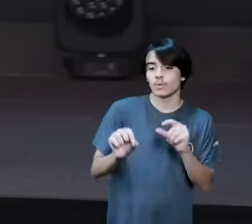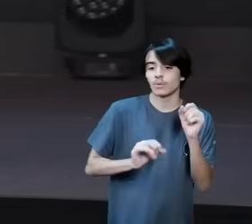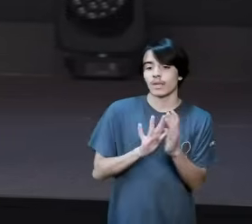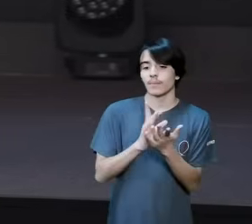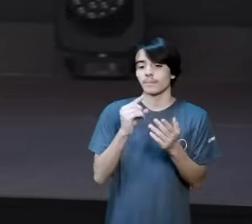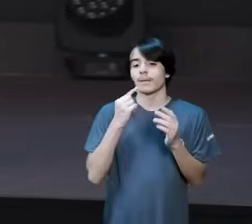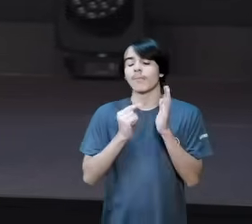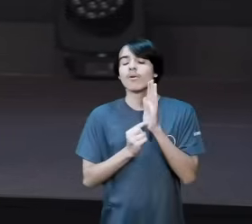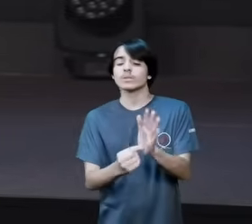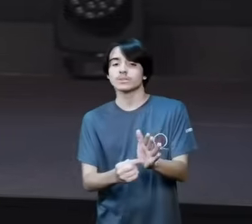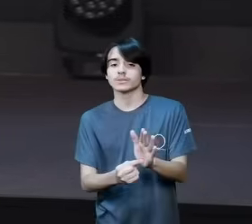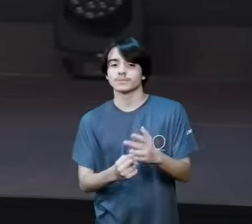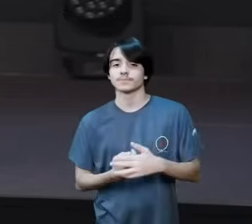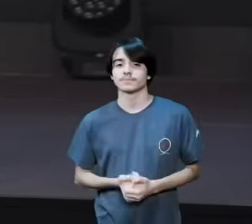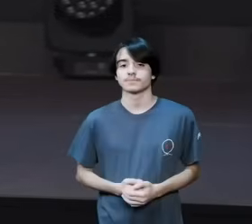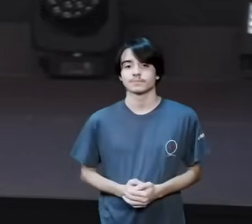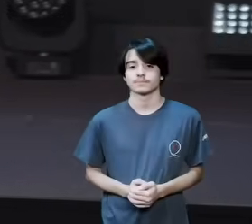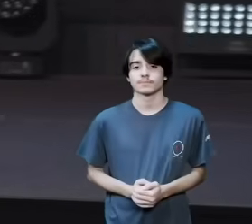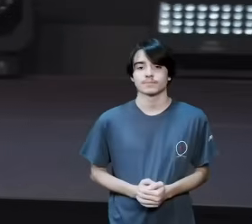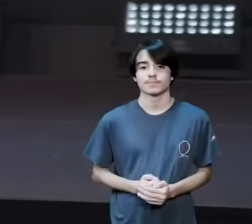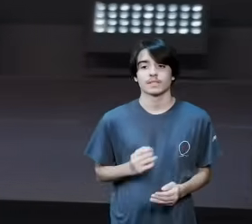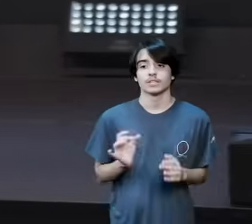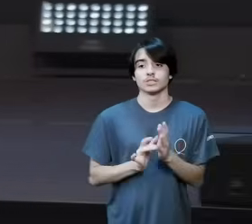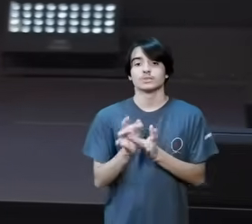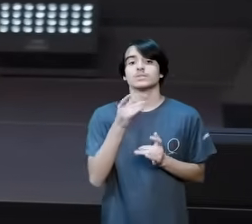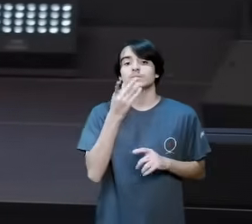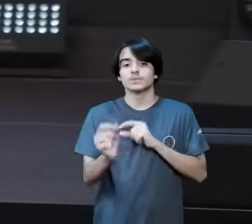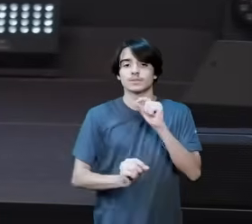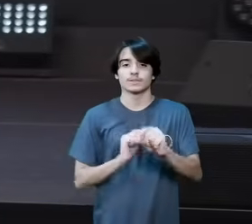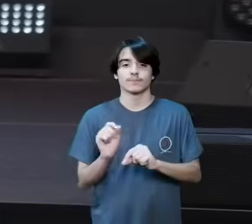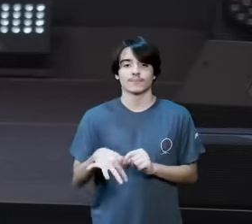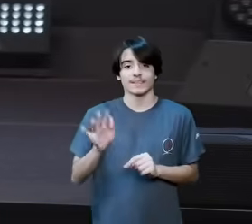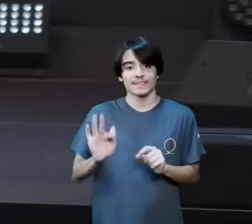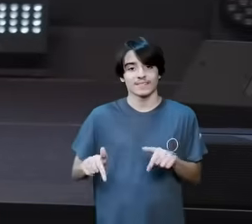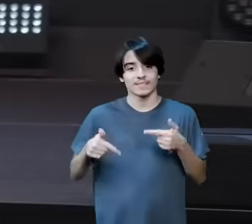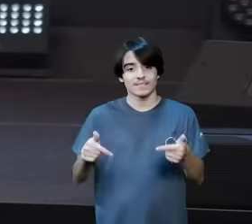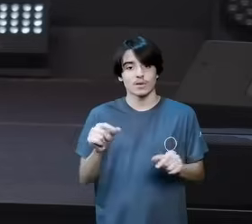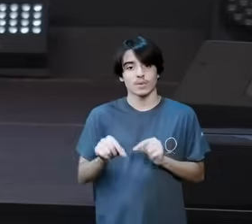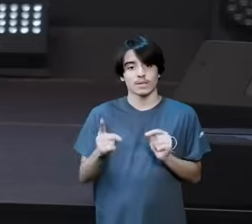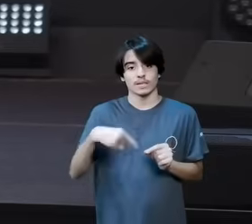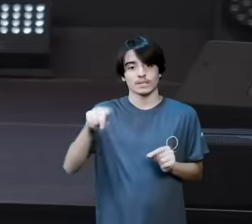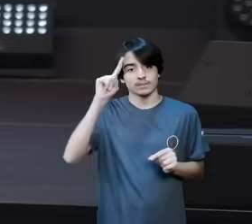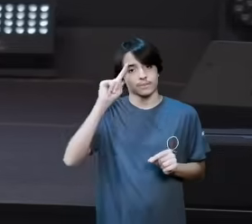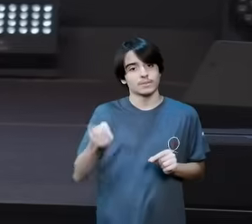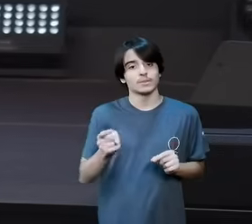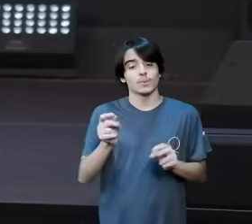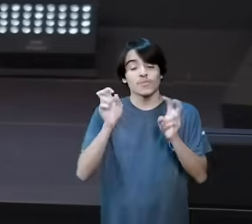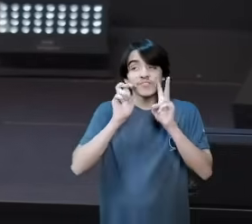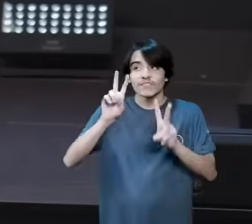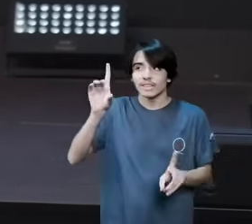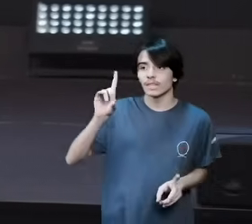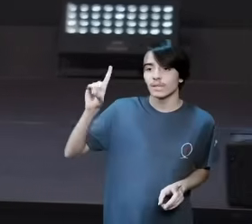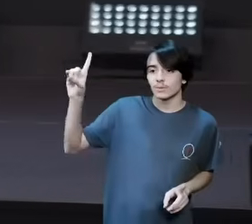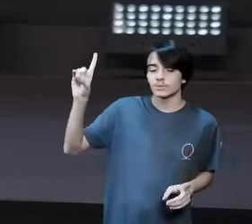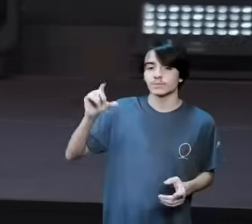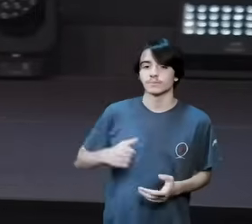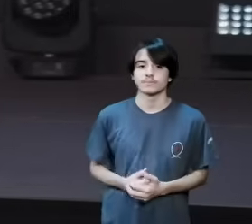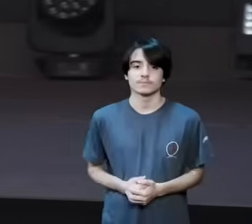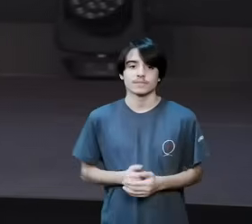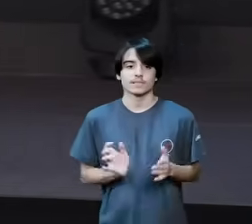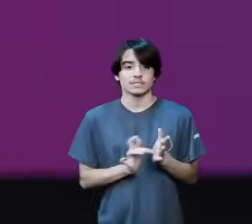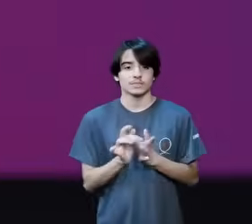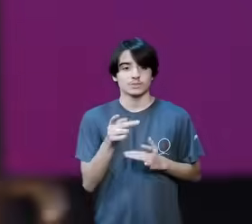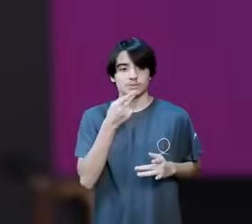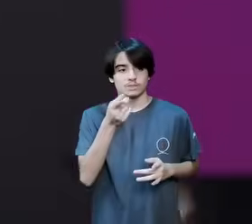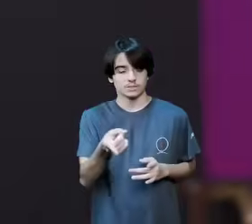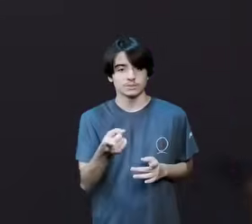diz. E acerca dos fariseus, Jesus dizia: quem fizer o que eles mandam vai ver Deus. Jesus